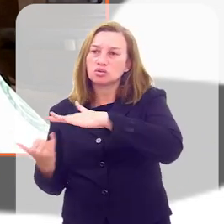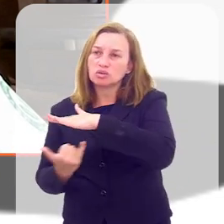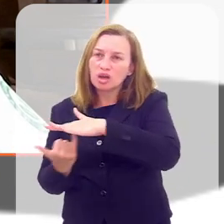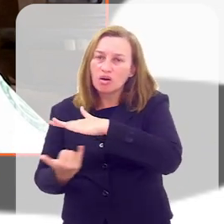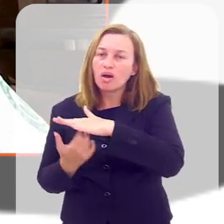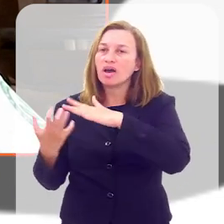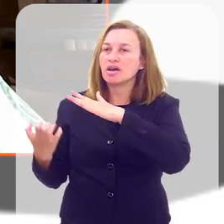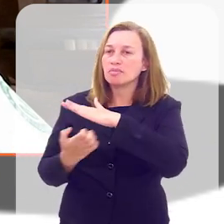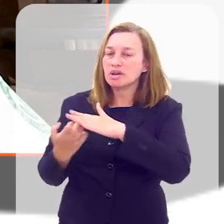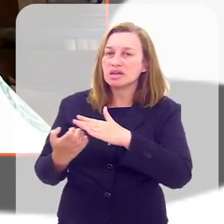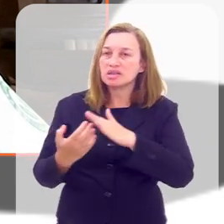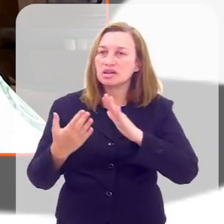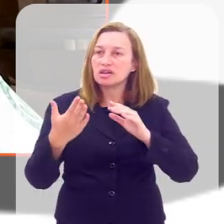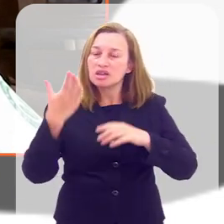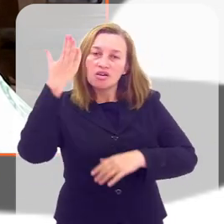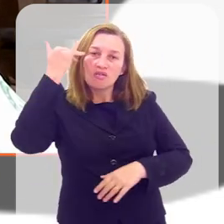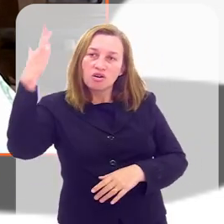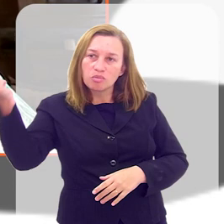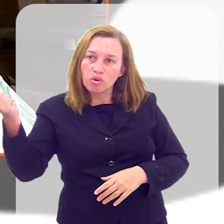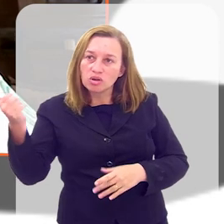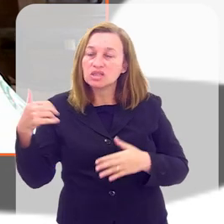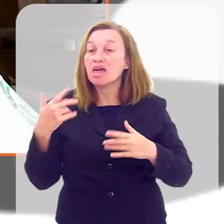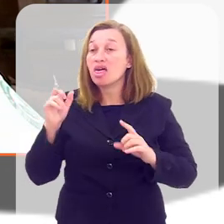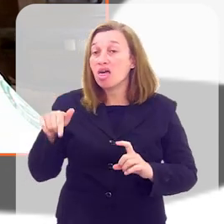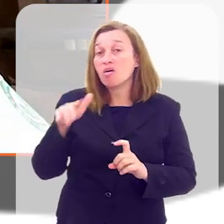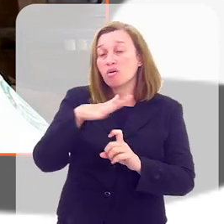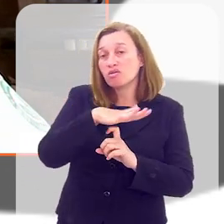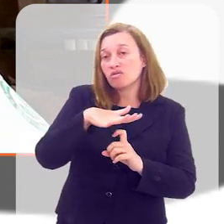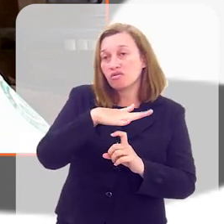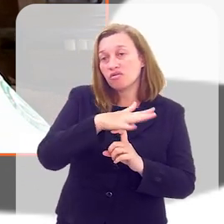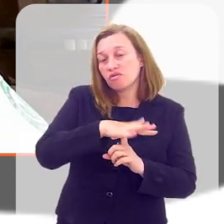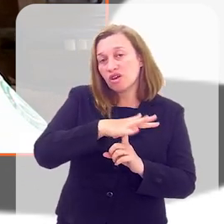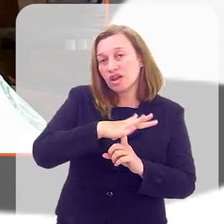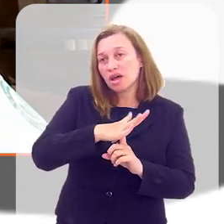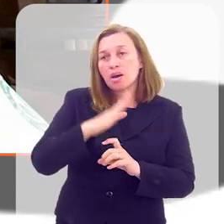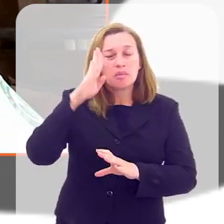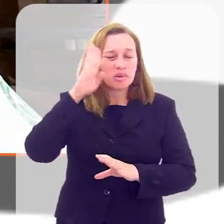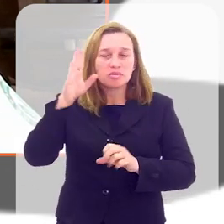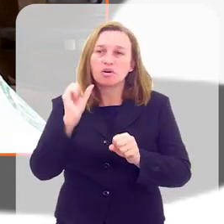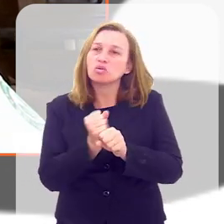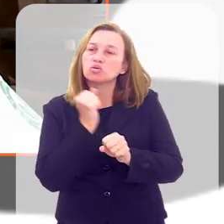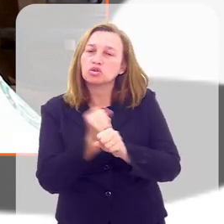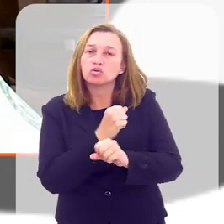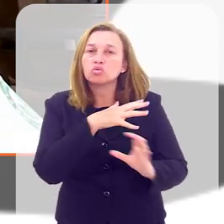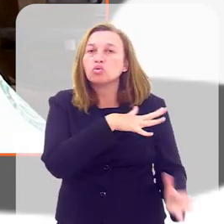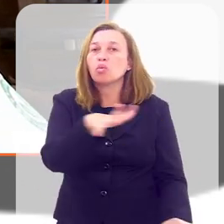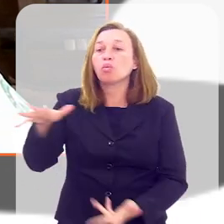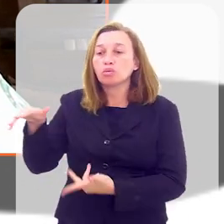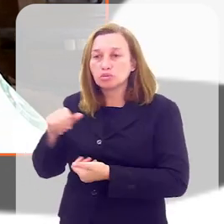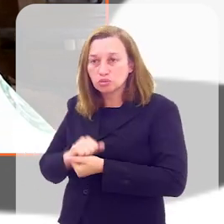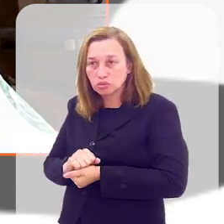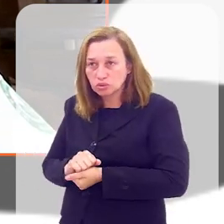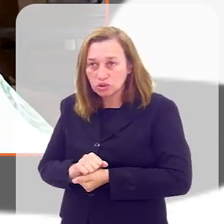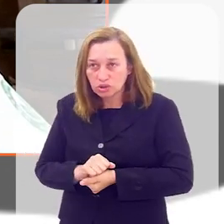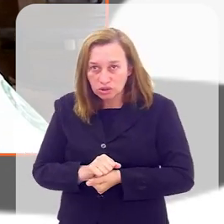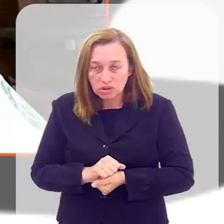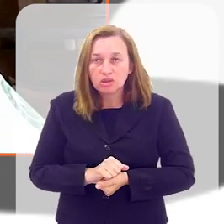institucional a empresa né passa a ser mais conhecida e essa é uma feira é a principal feira de construção do mundo